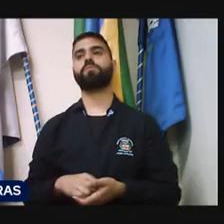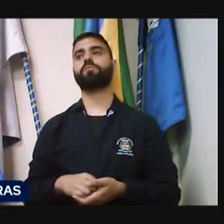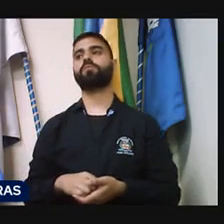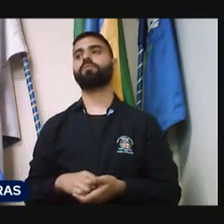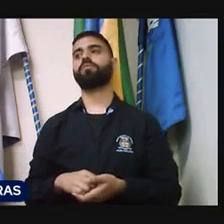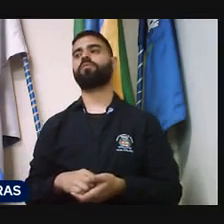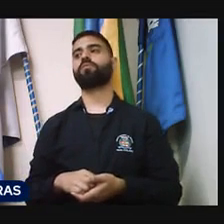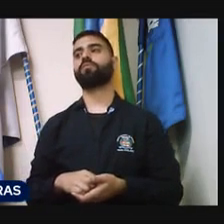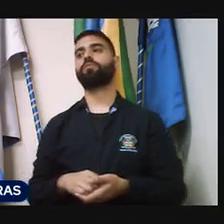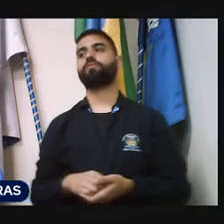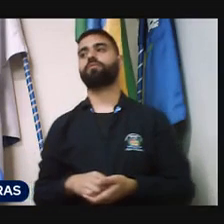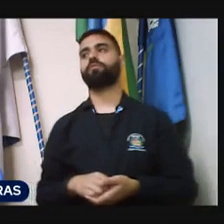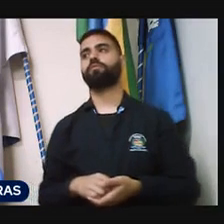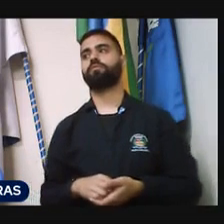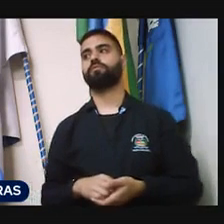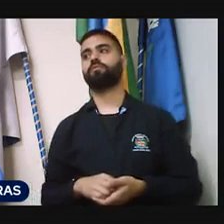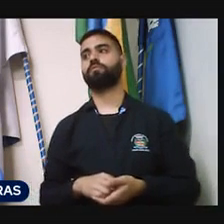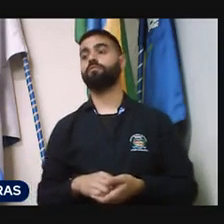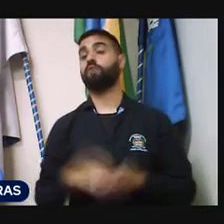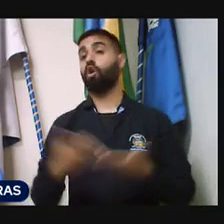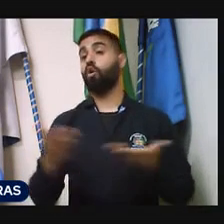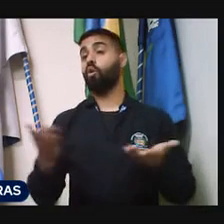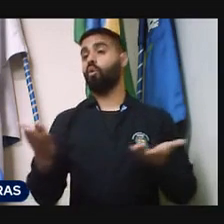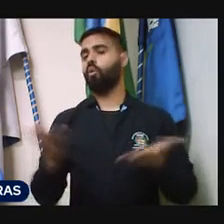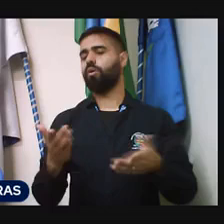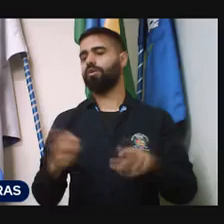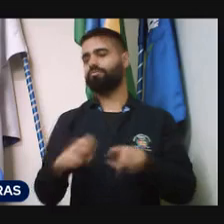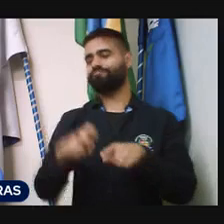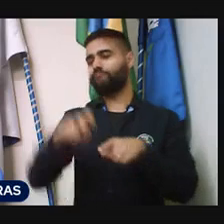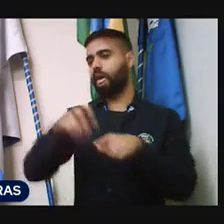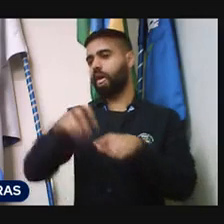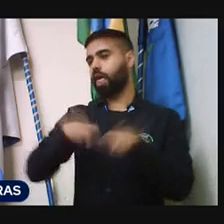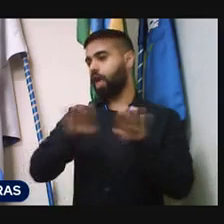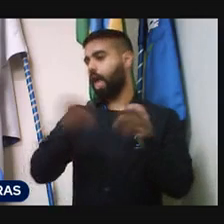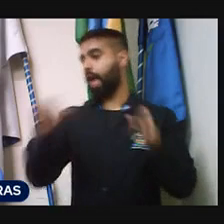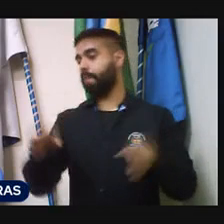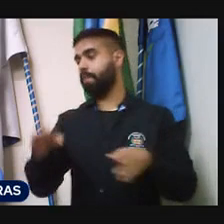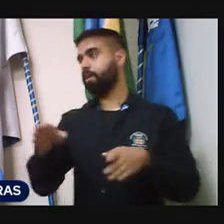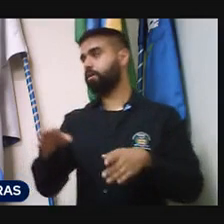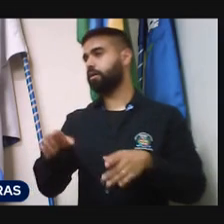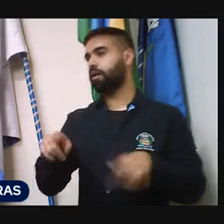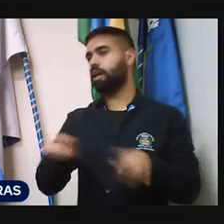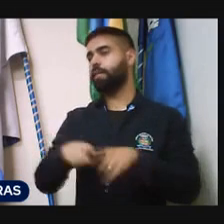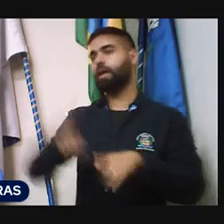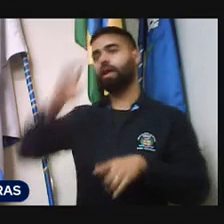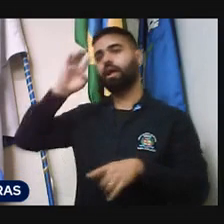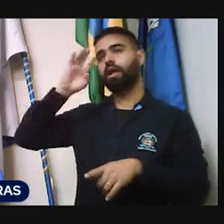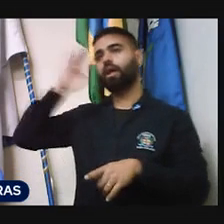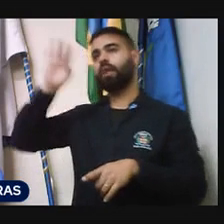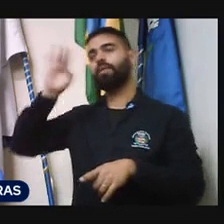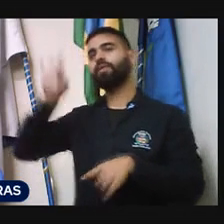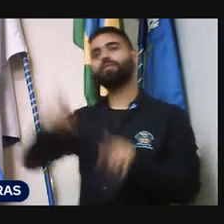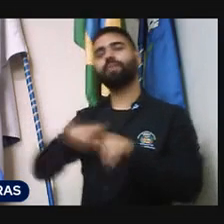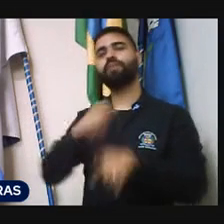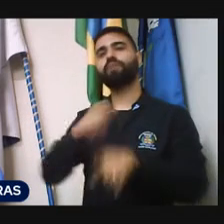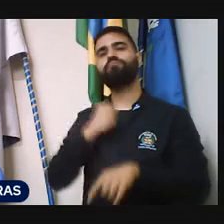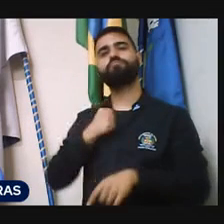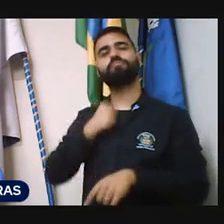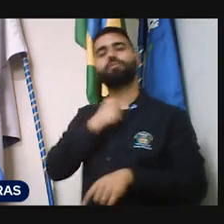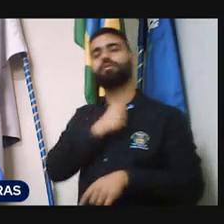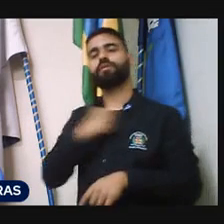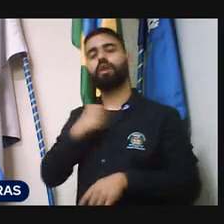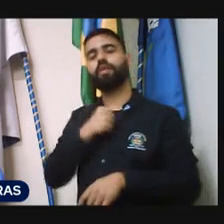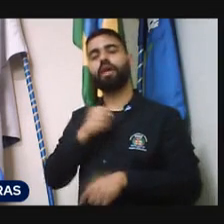sentados com muito orgulho nessa mesa diretora e eu quero aqui relembrar né com muita saudade